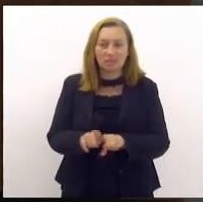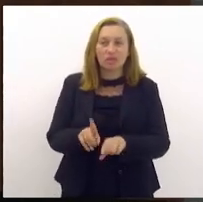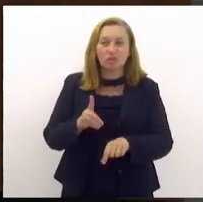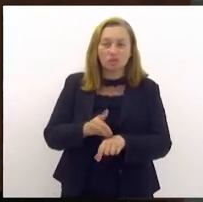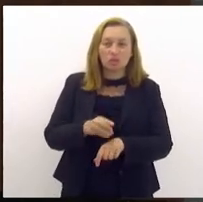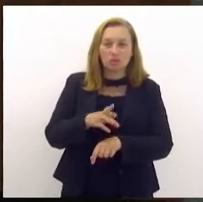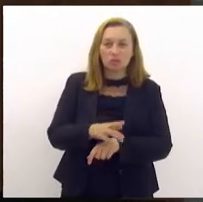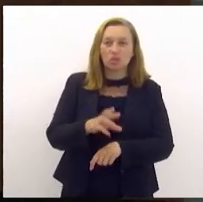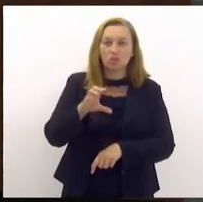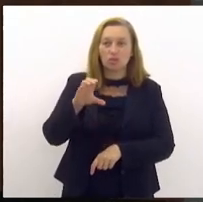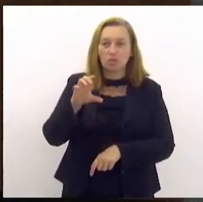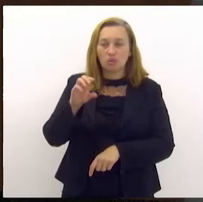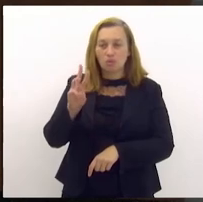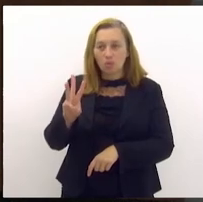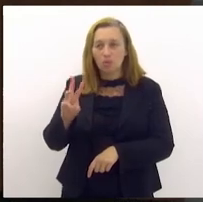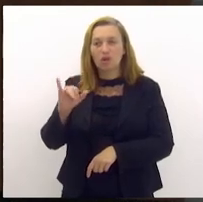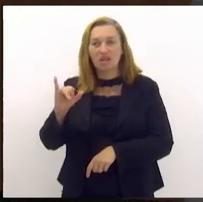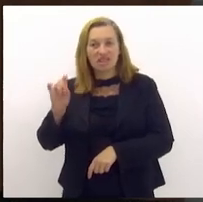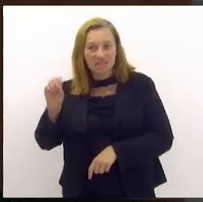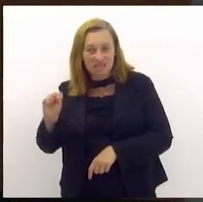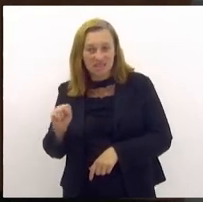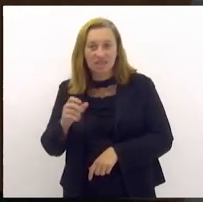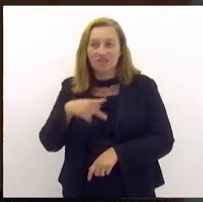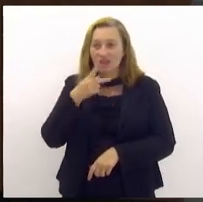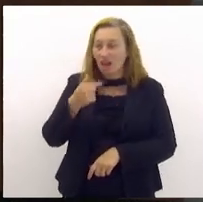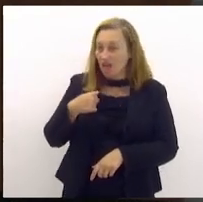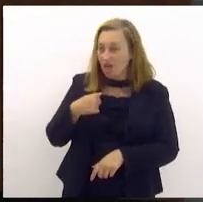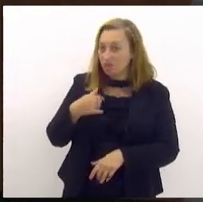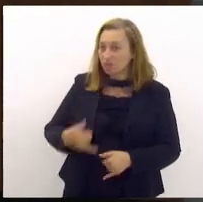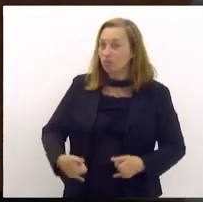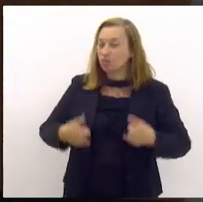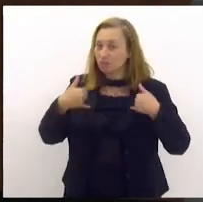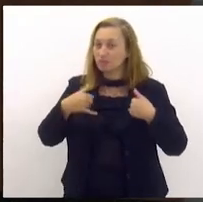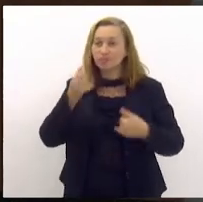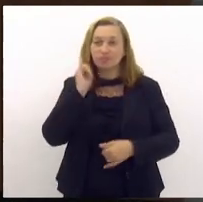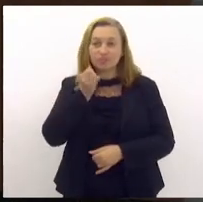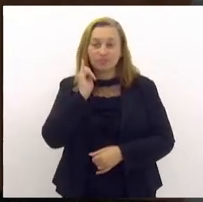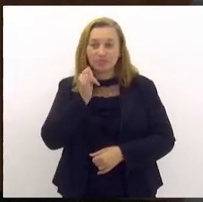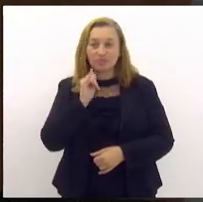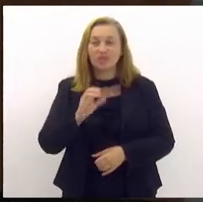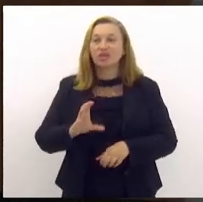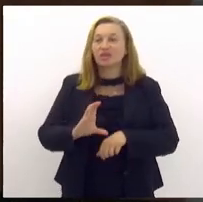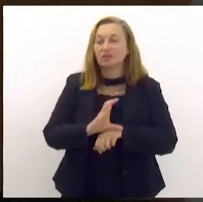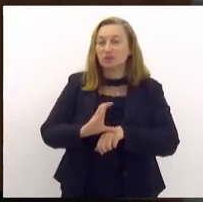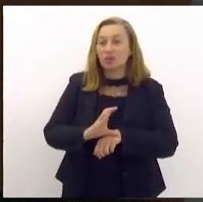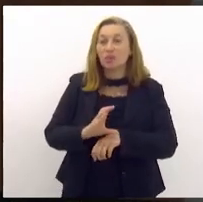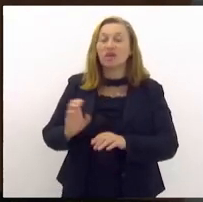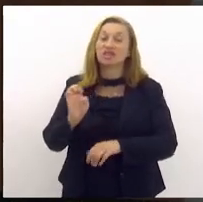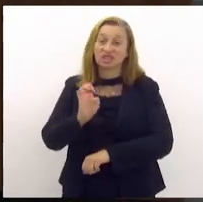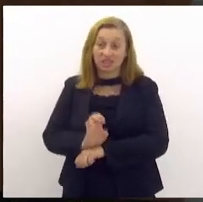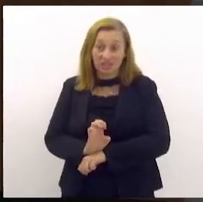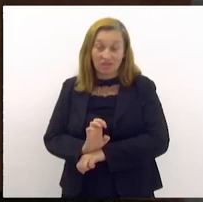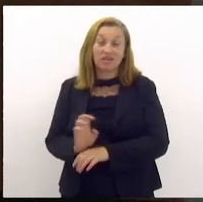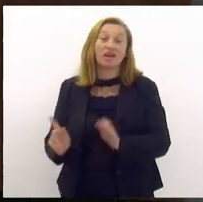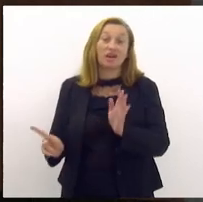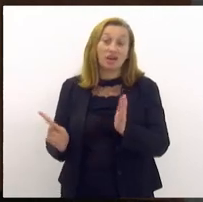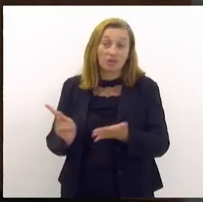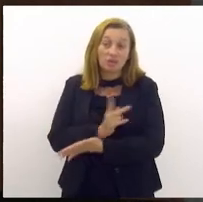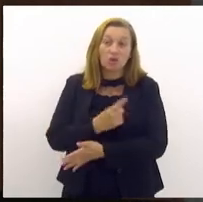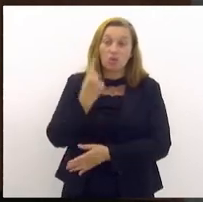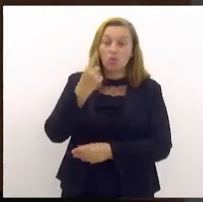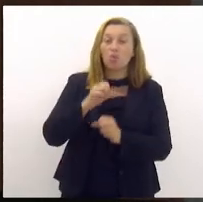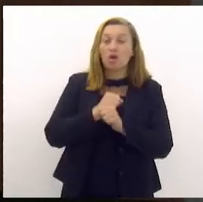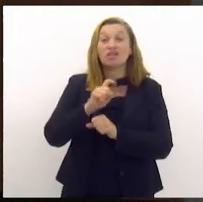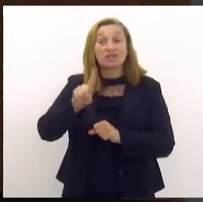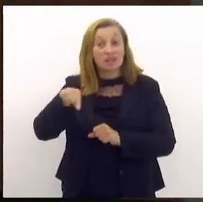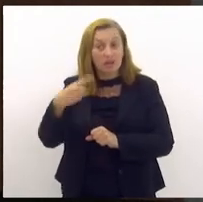Ulisses, e dizer, tia Ju, que eu aqui tive a honra de ser o relator da Constituição Estadual, que aconteceu exatamente um ano